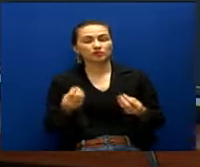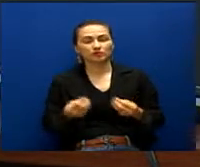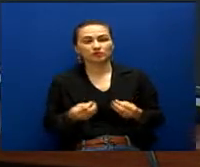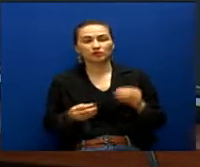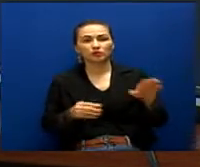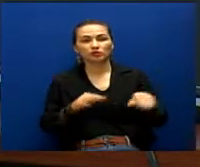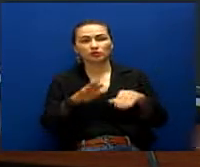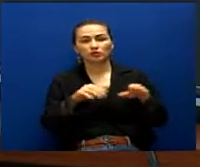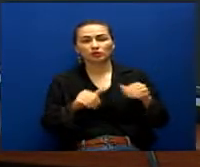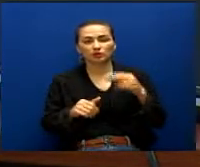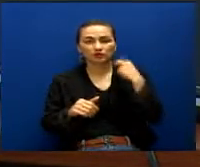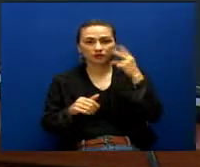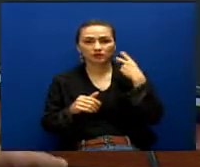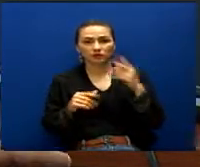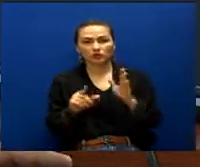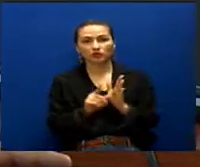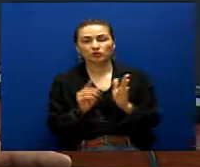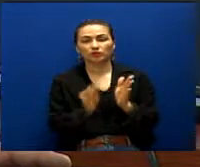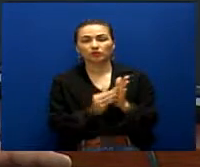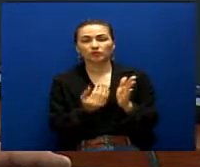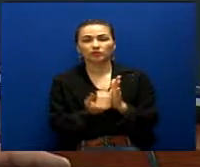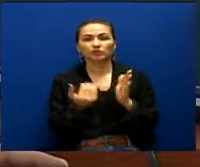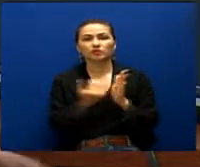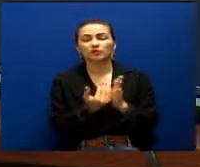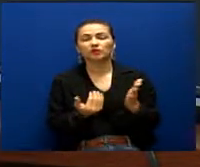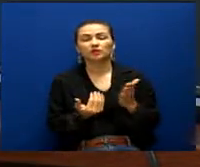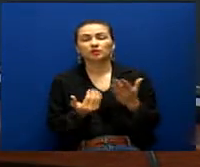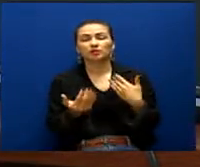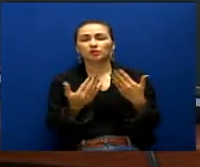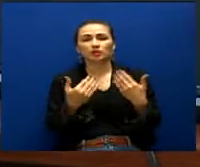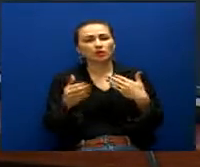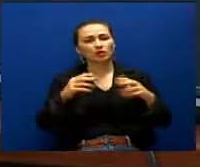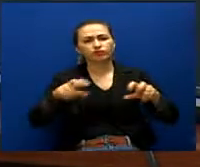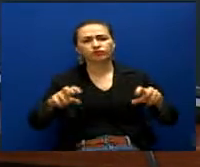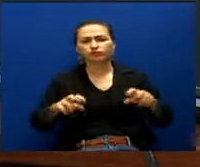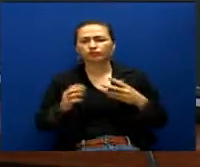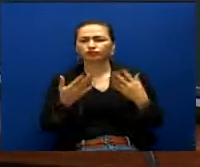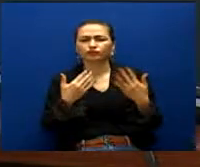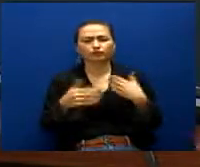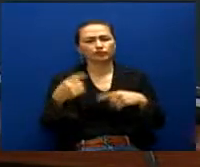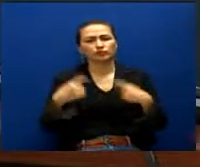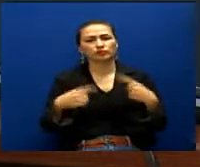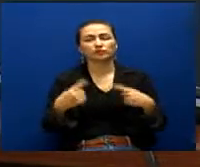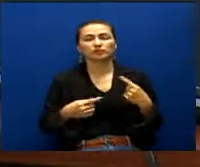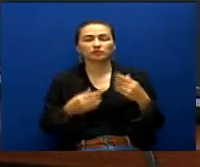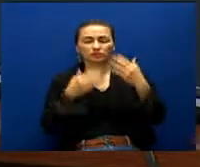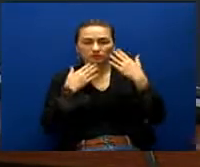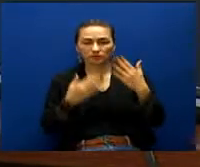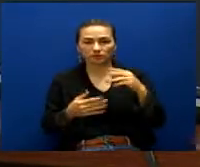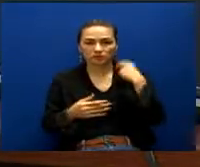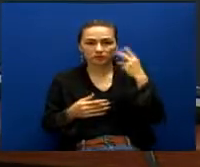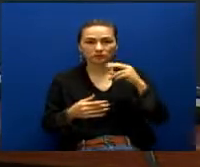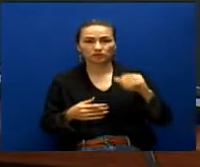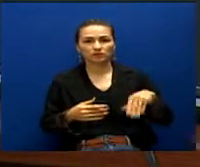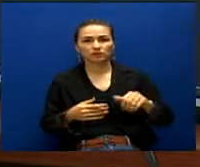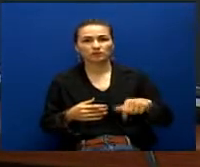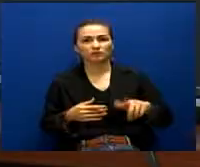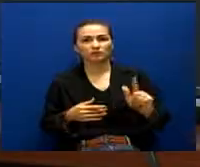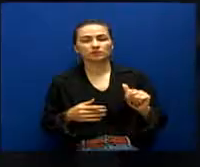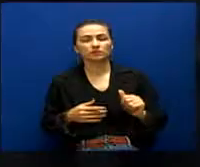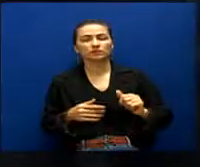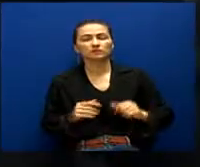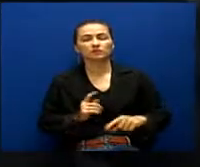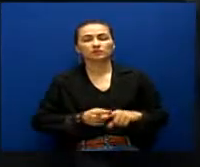emenda e discute com vocês. Não, e, aliás, eu agradeço ao presidente Manga, Martinez, que na reforma administrativa agora concedeu